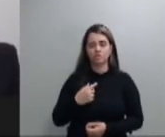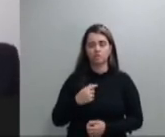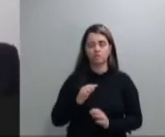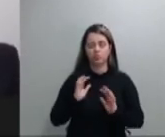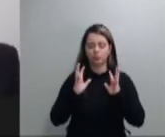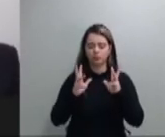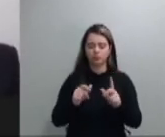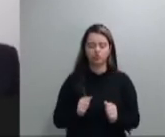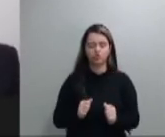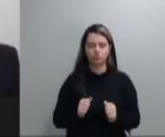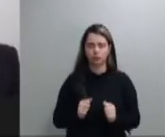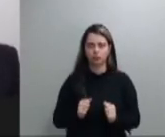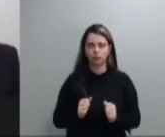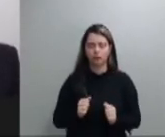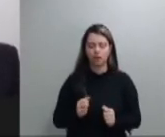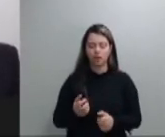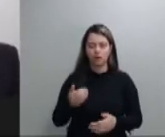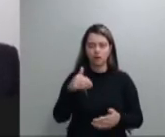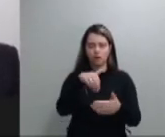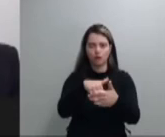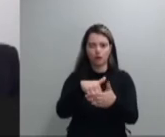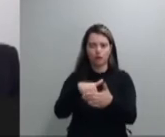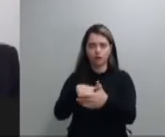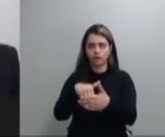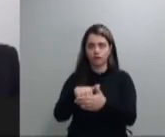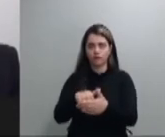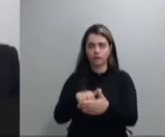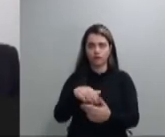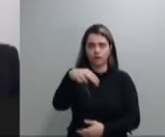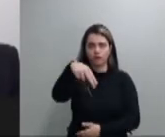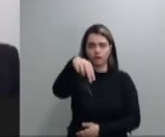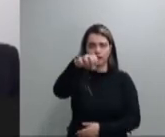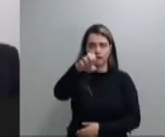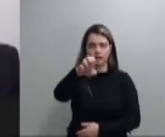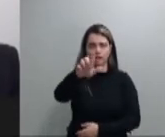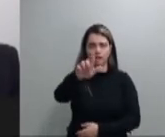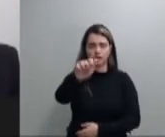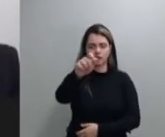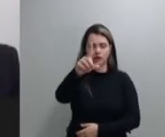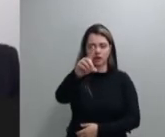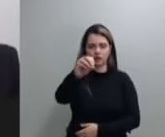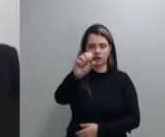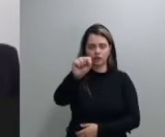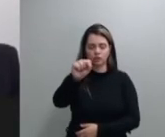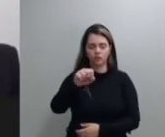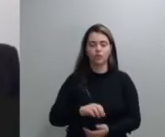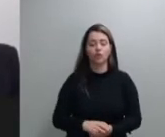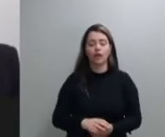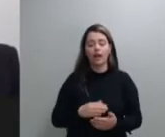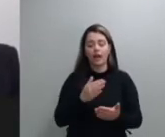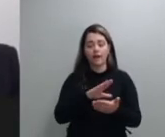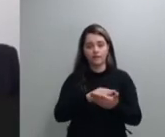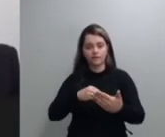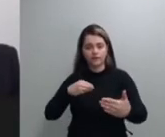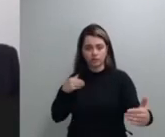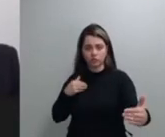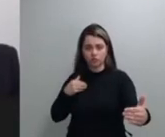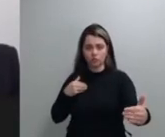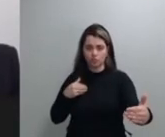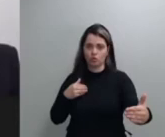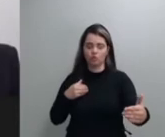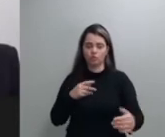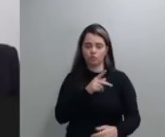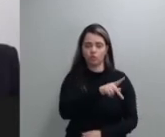afastar a configuração do elemento subjetivo recurso especial provido há também uma decisão do ministro Sérgio Cuquina no